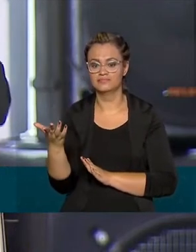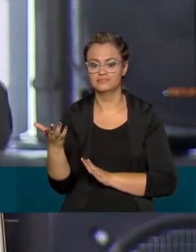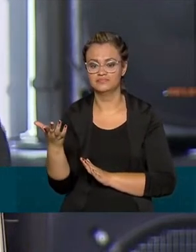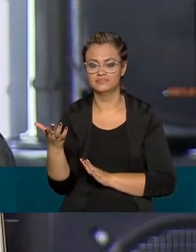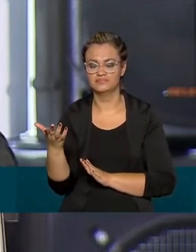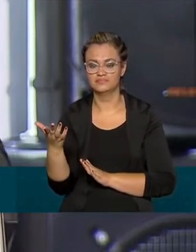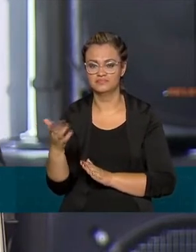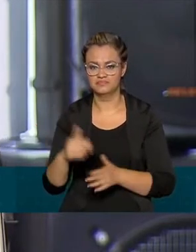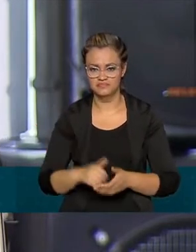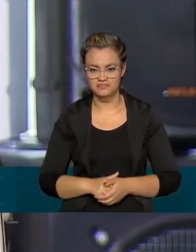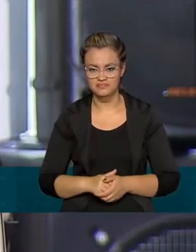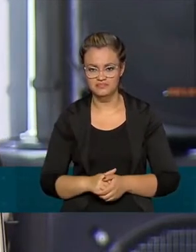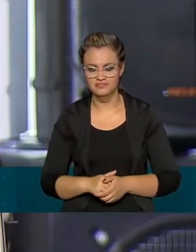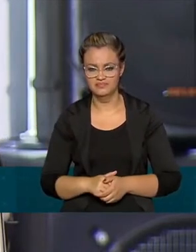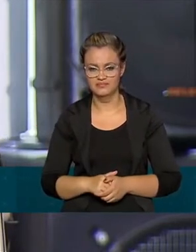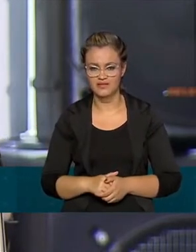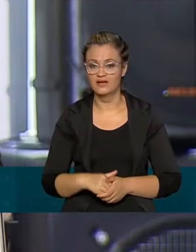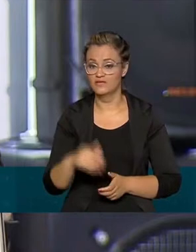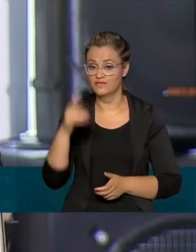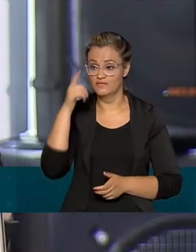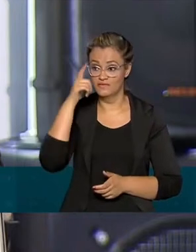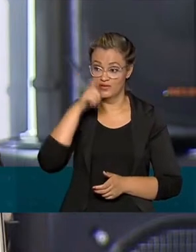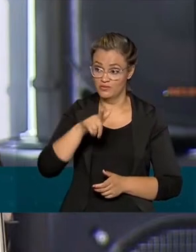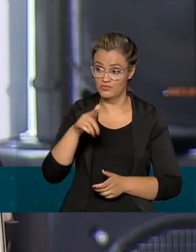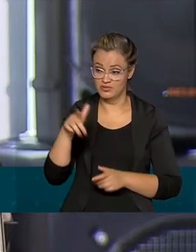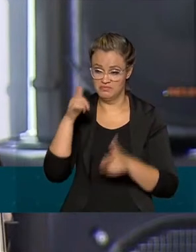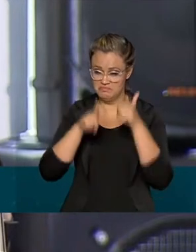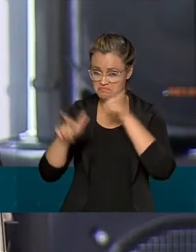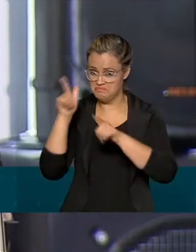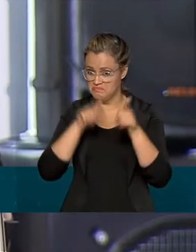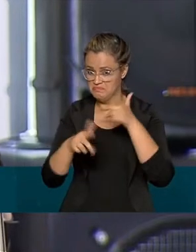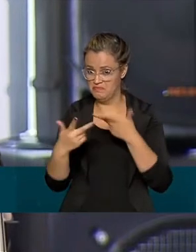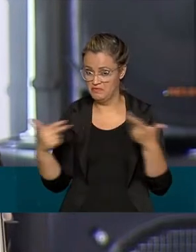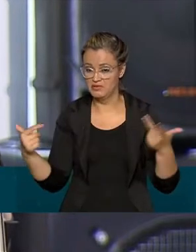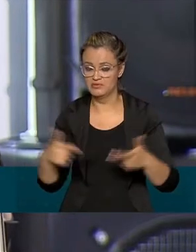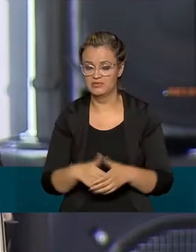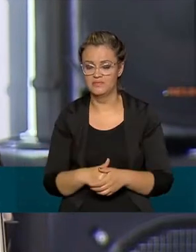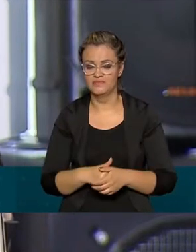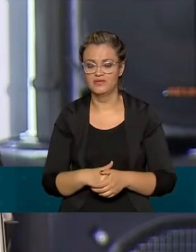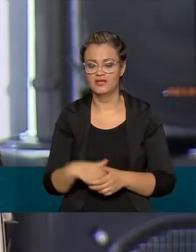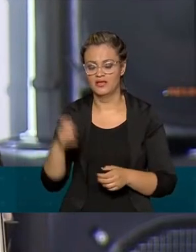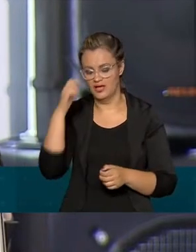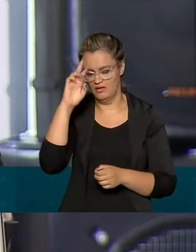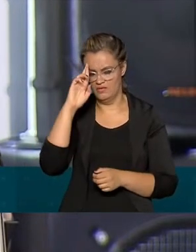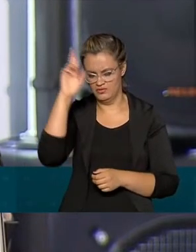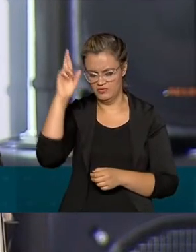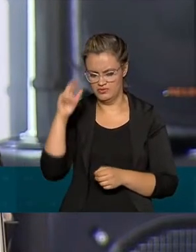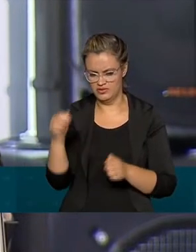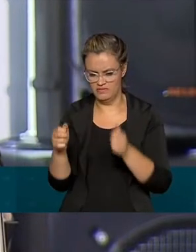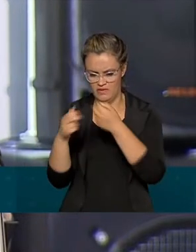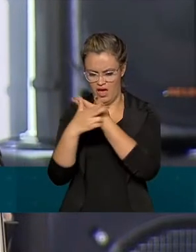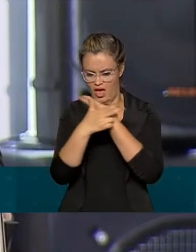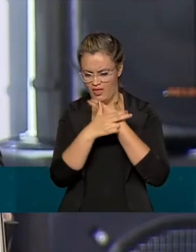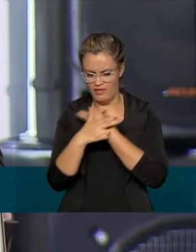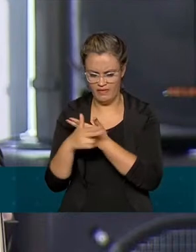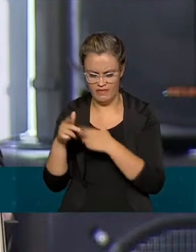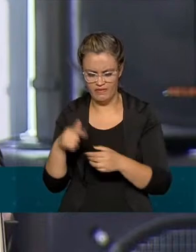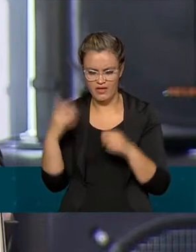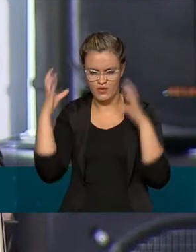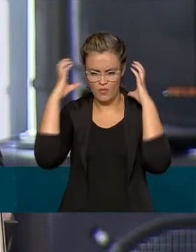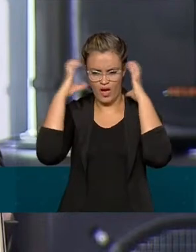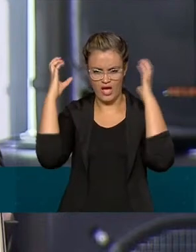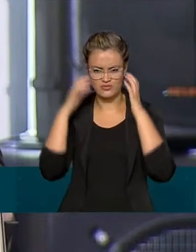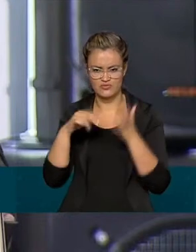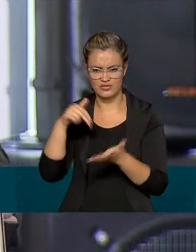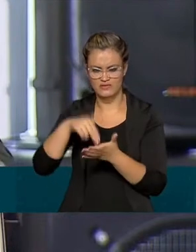uma forte força de dissuasão ao nosso país. A família de radares para o multiemprego e o rádio